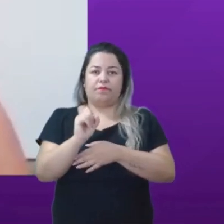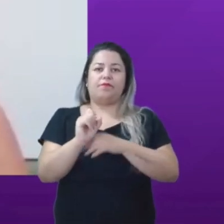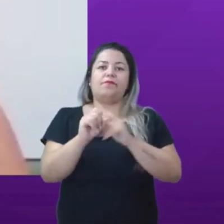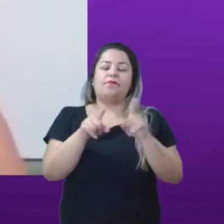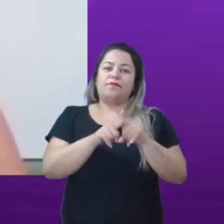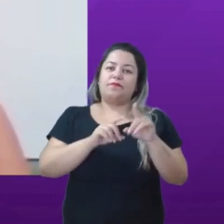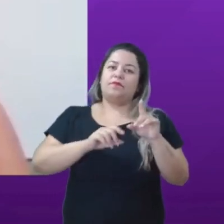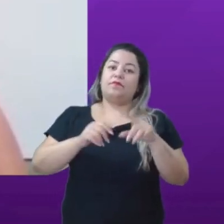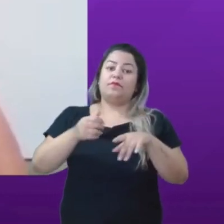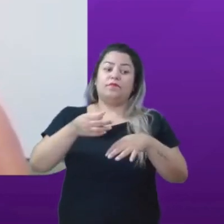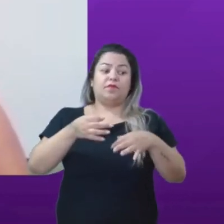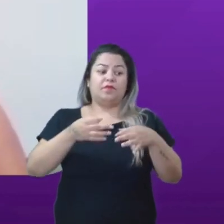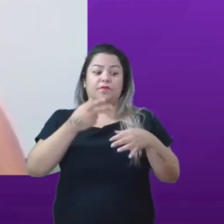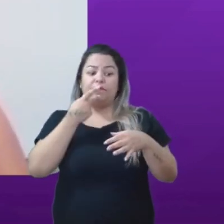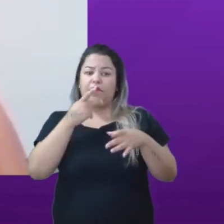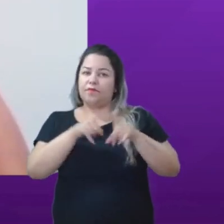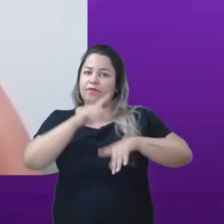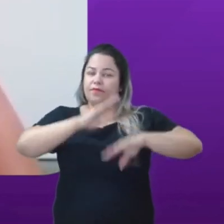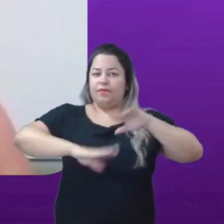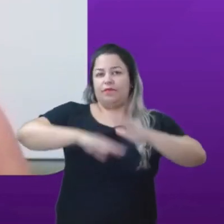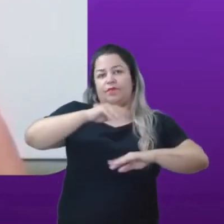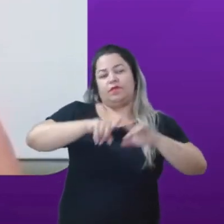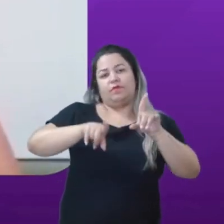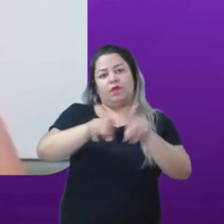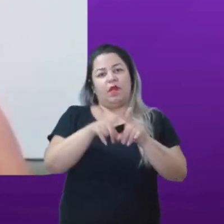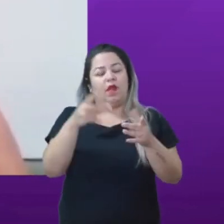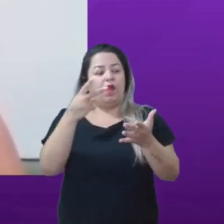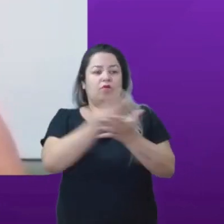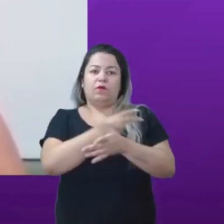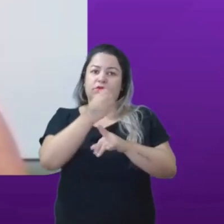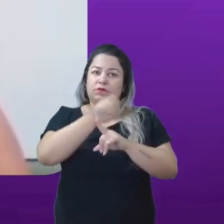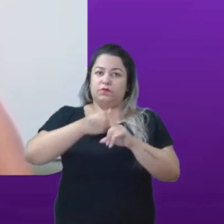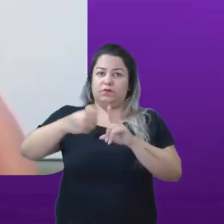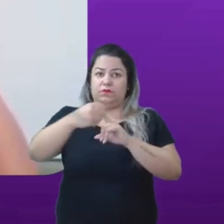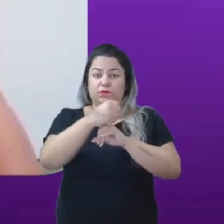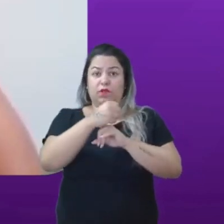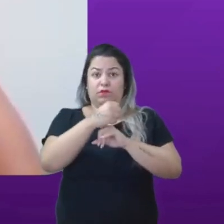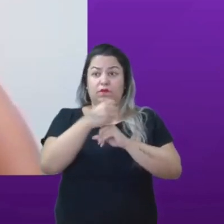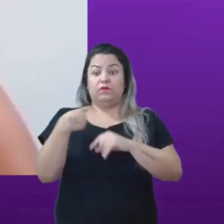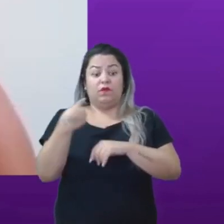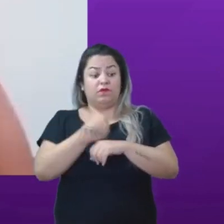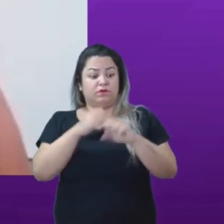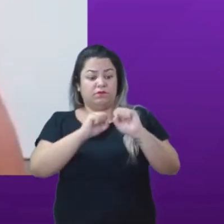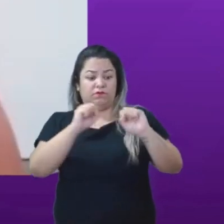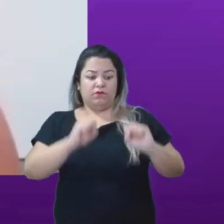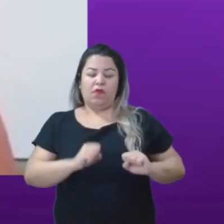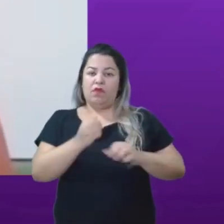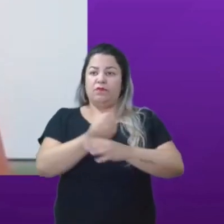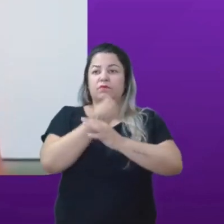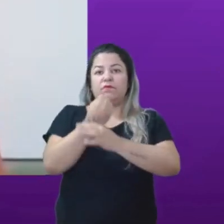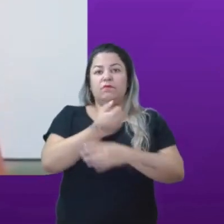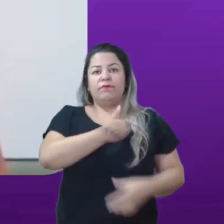moldar ou justificar essas ações que acontecem em sociedade. E o nosso sistema de segurança pública